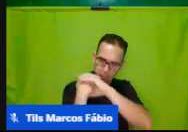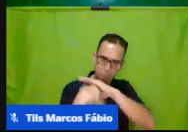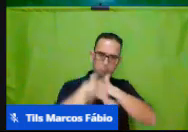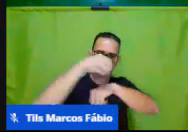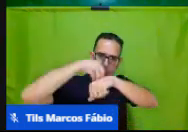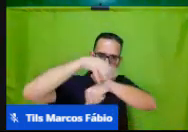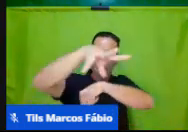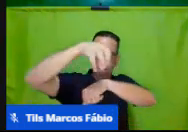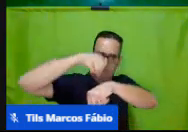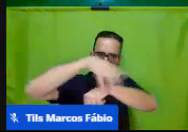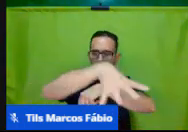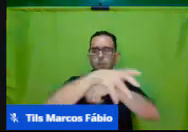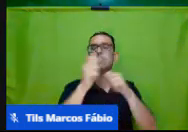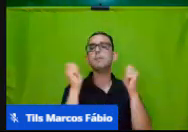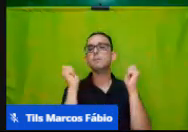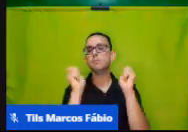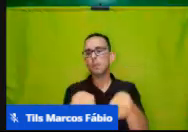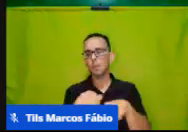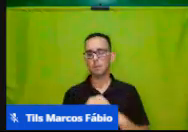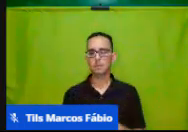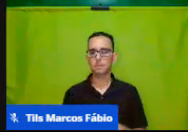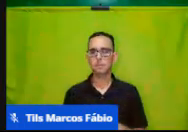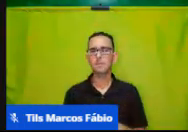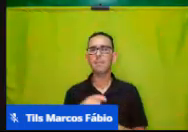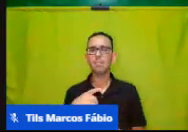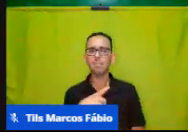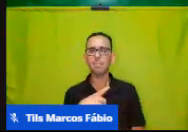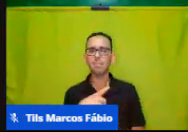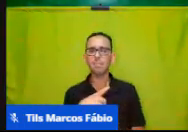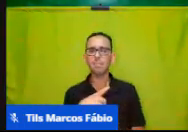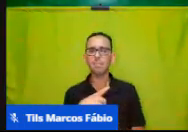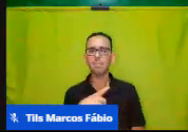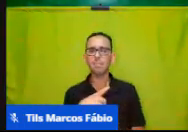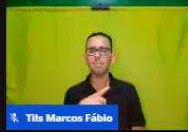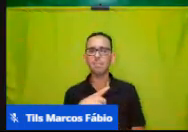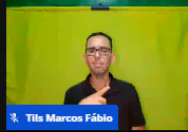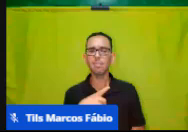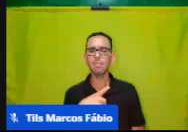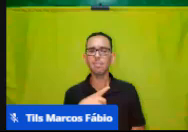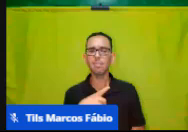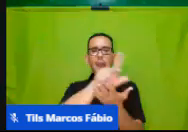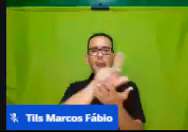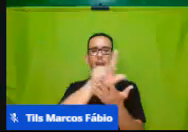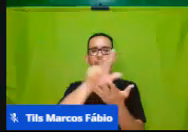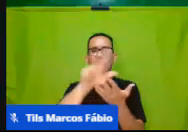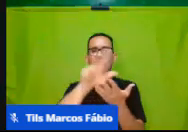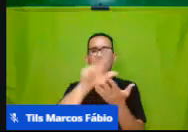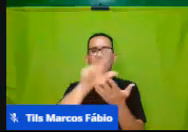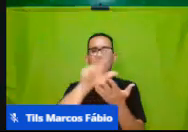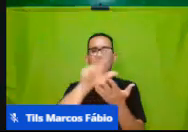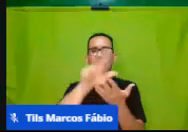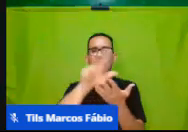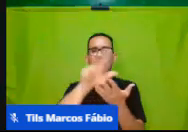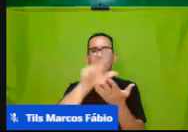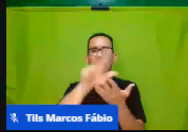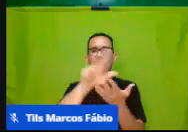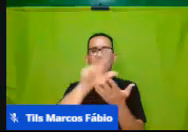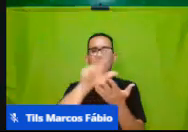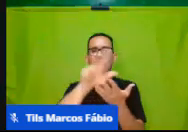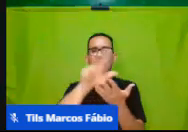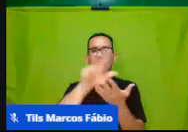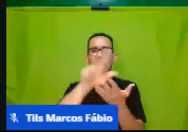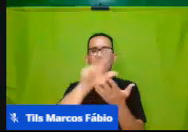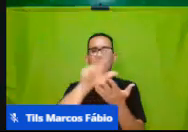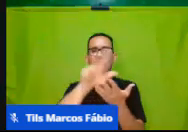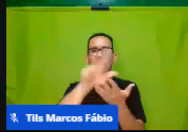que capengando também, porque tem várias coisas no meio, né, com prova, essas coisas, mas vai. Agora o 7º ano com